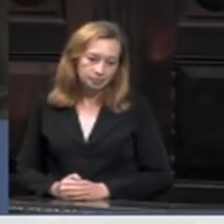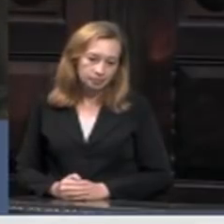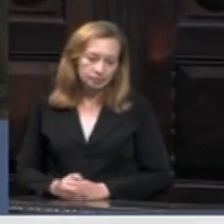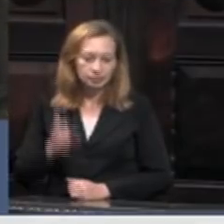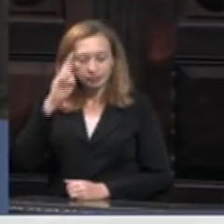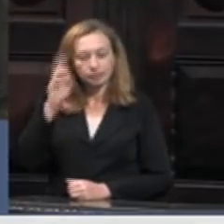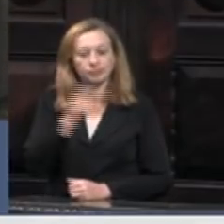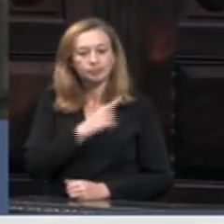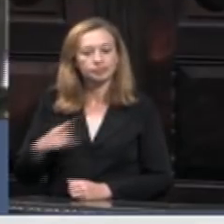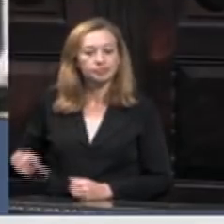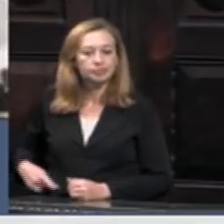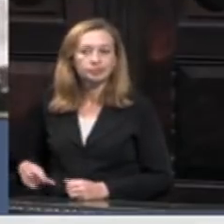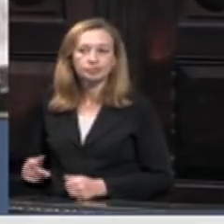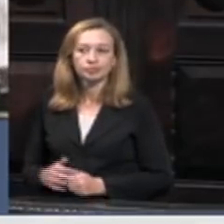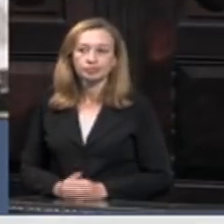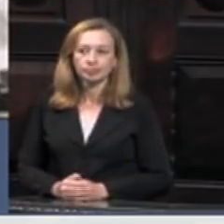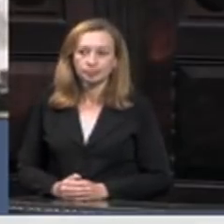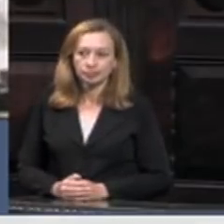Senhor presidente.